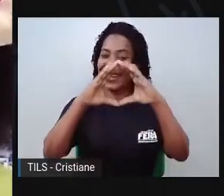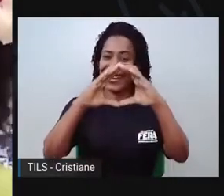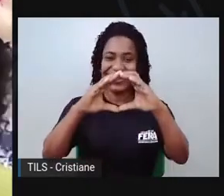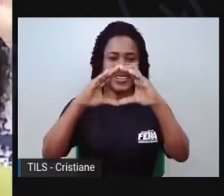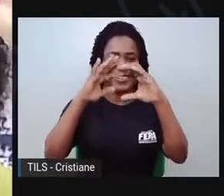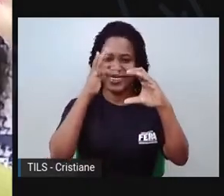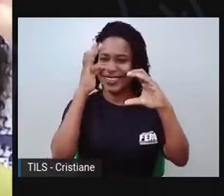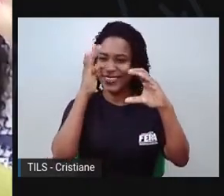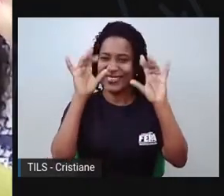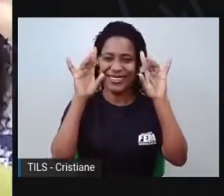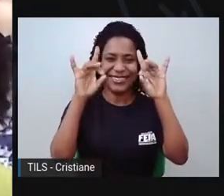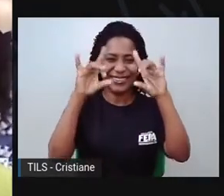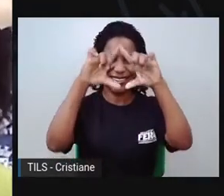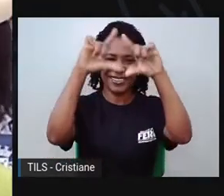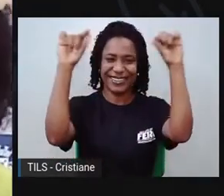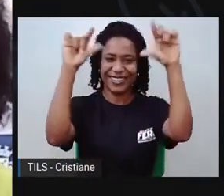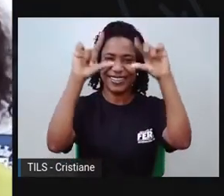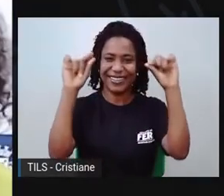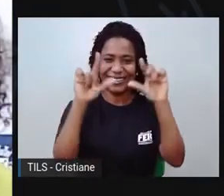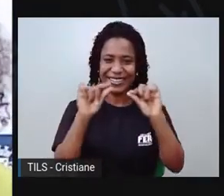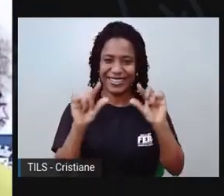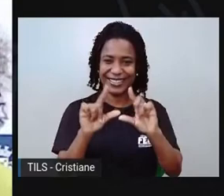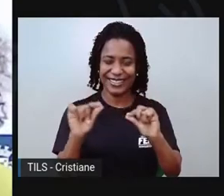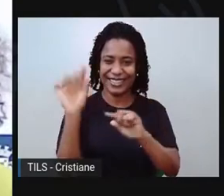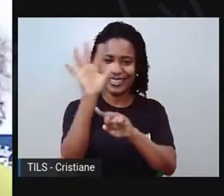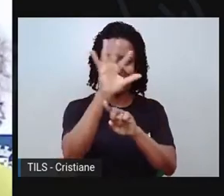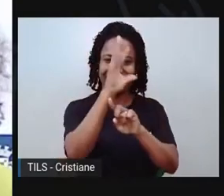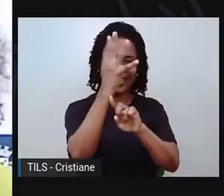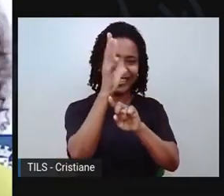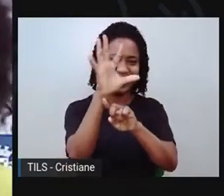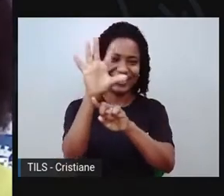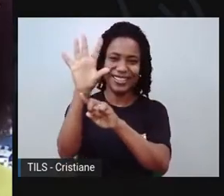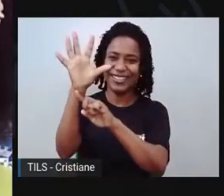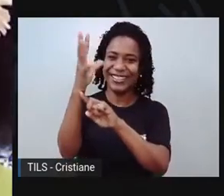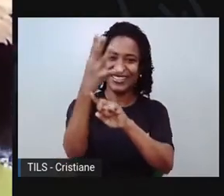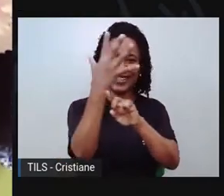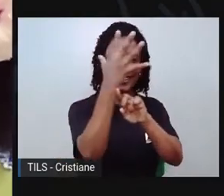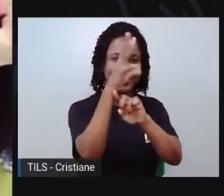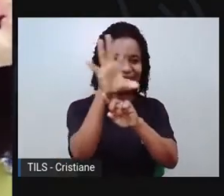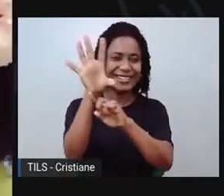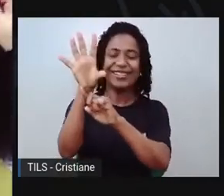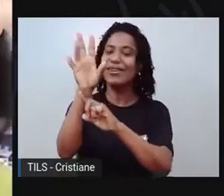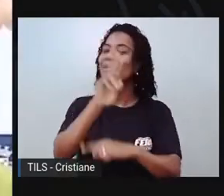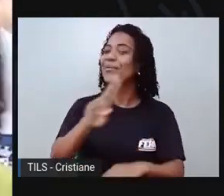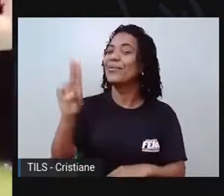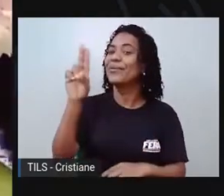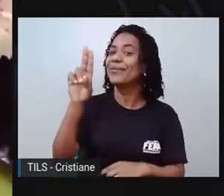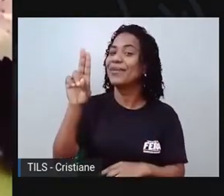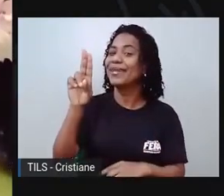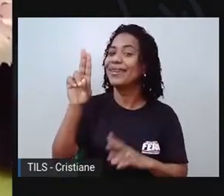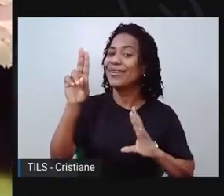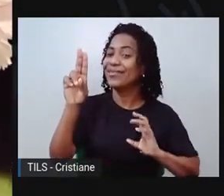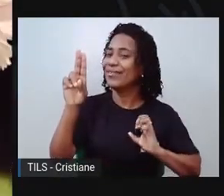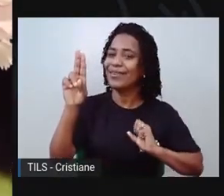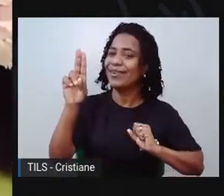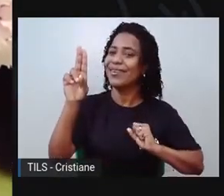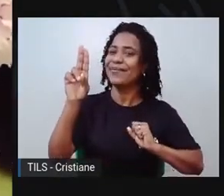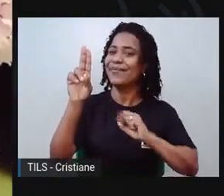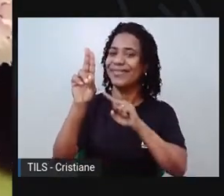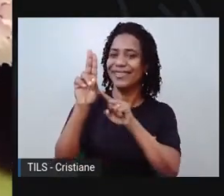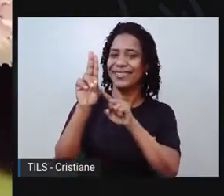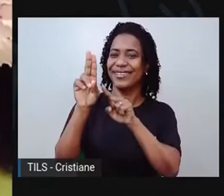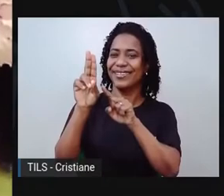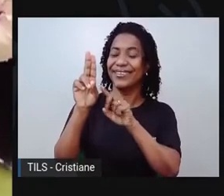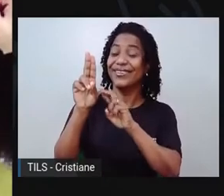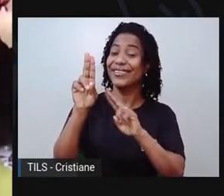especial. A Pro Elisa ama essa flor. Sabe como é o nome dela? Não, como é o nome dela? Ah,